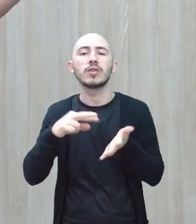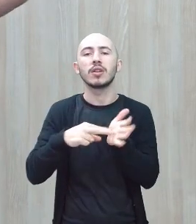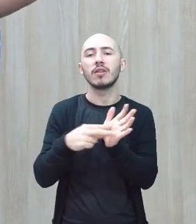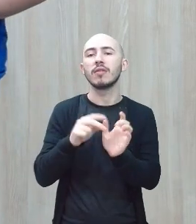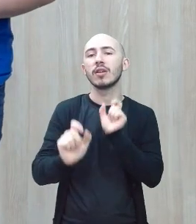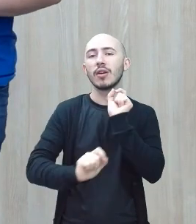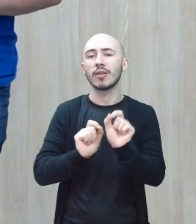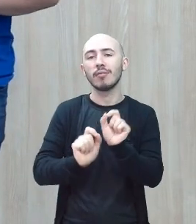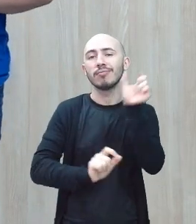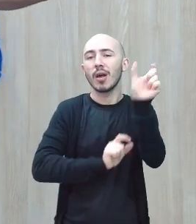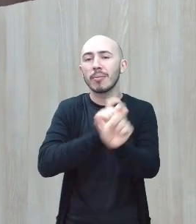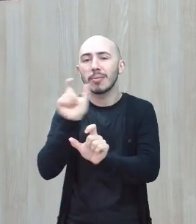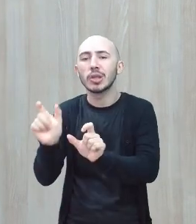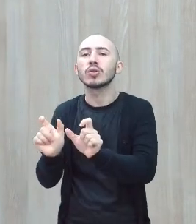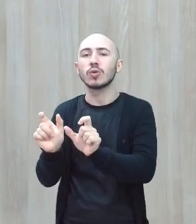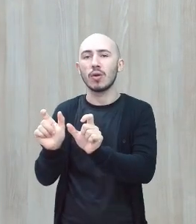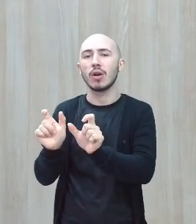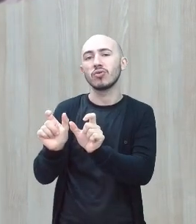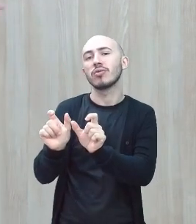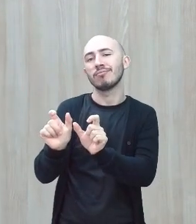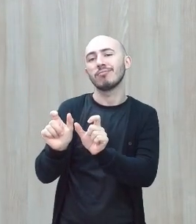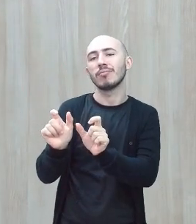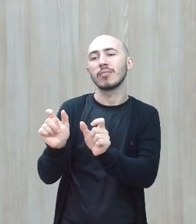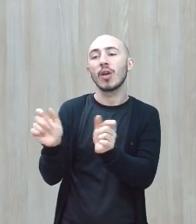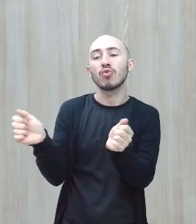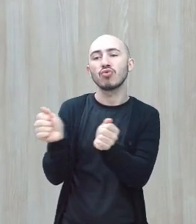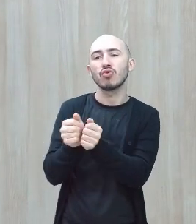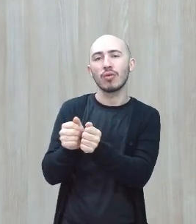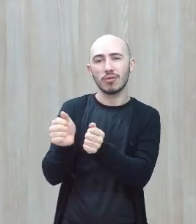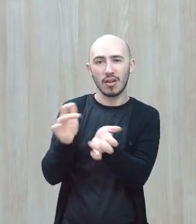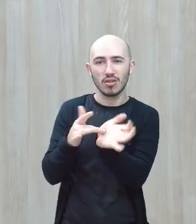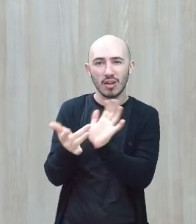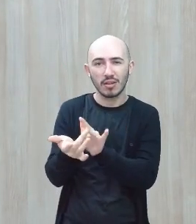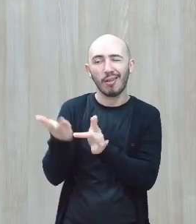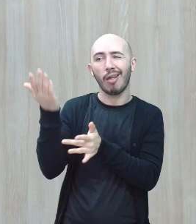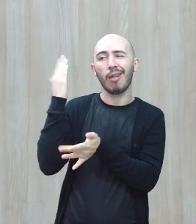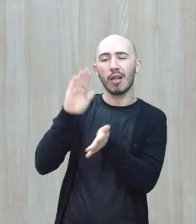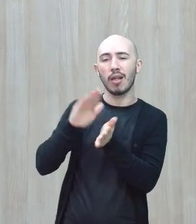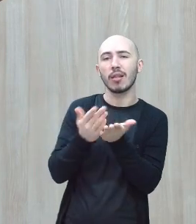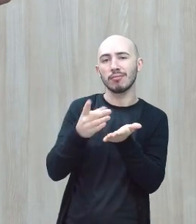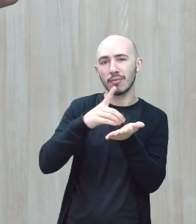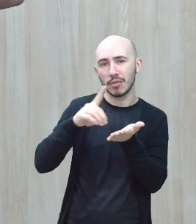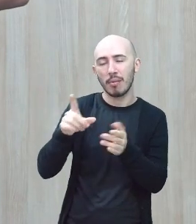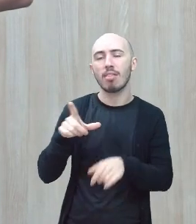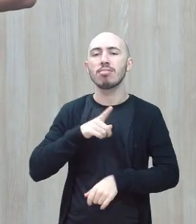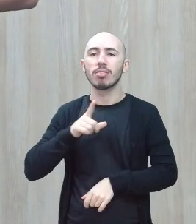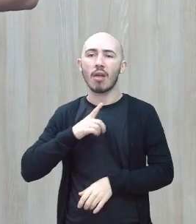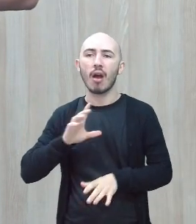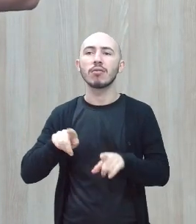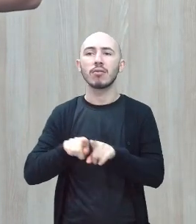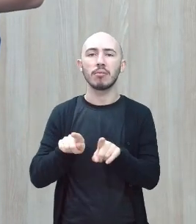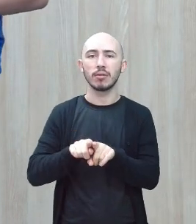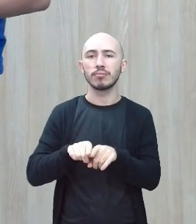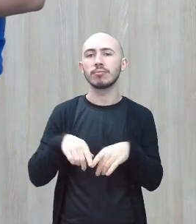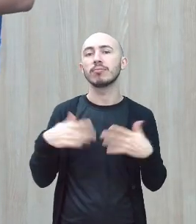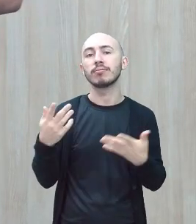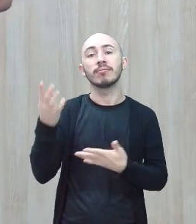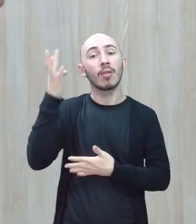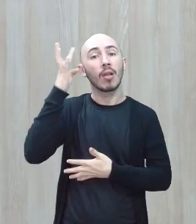discípulos, né? 12, tanta coisa com 12 que a gente tem, que é interessante também a gente